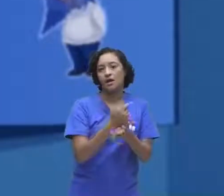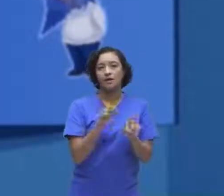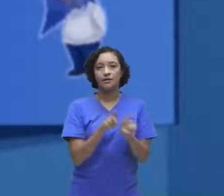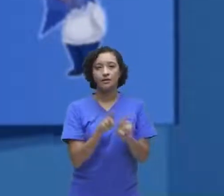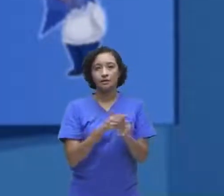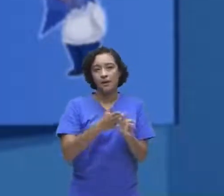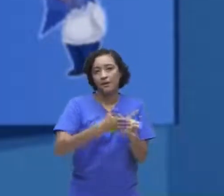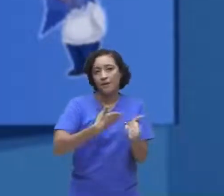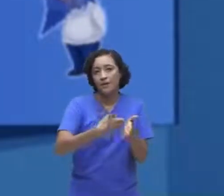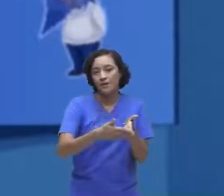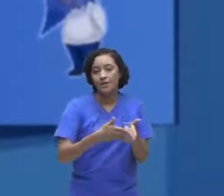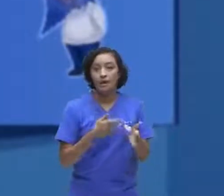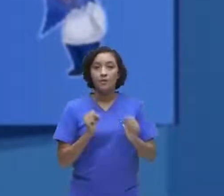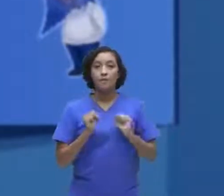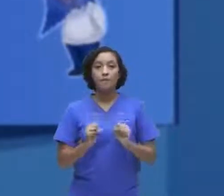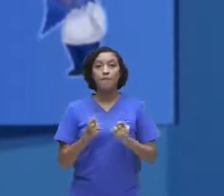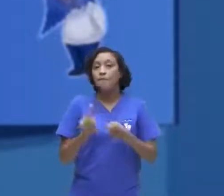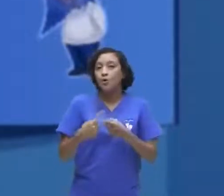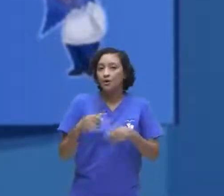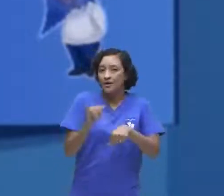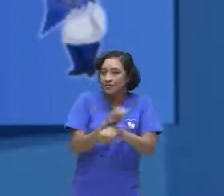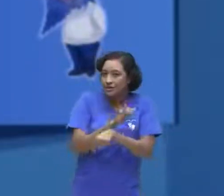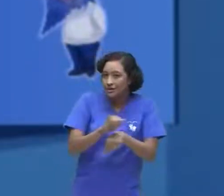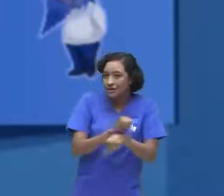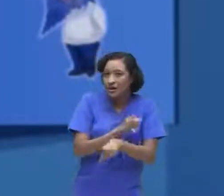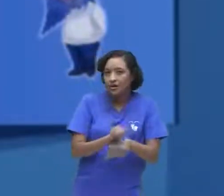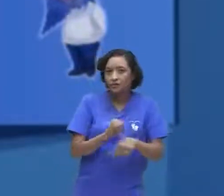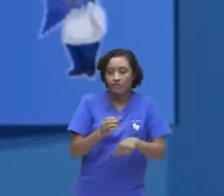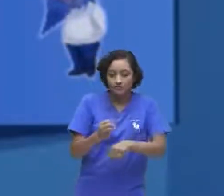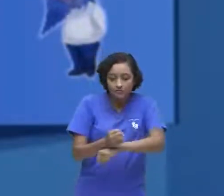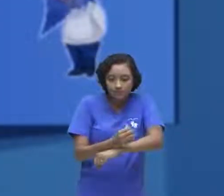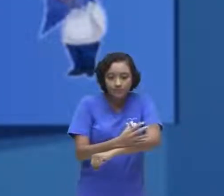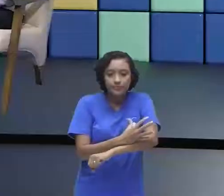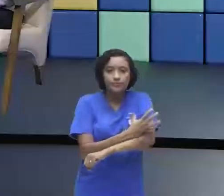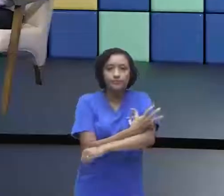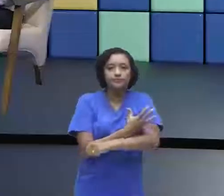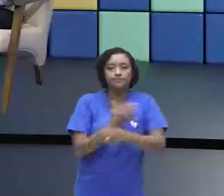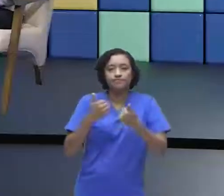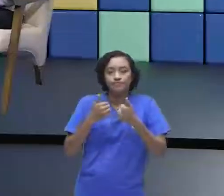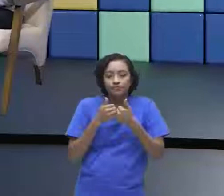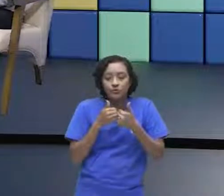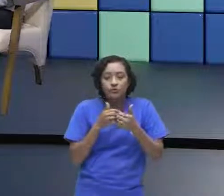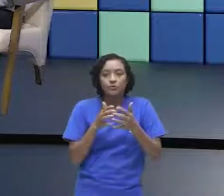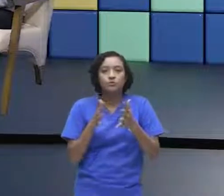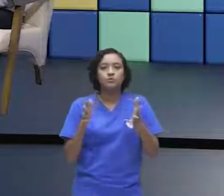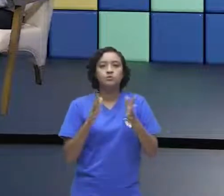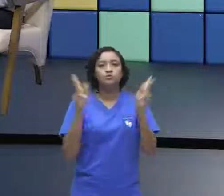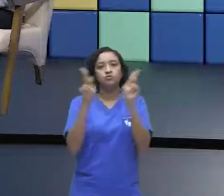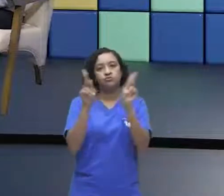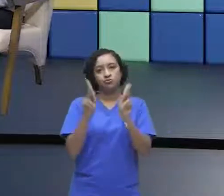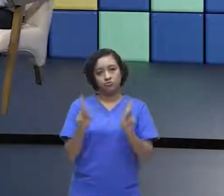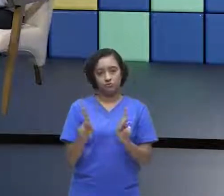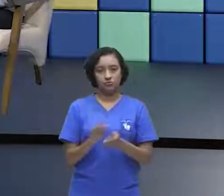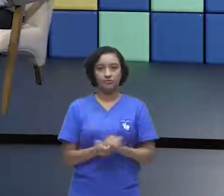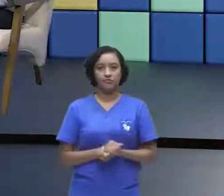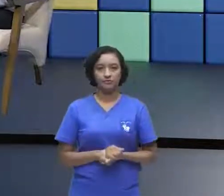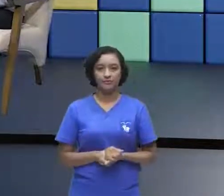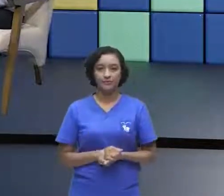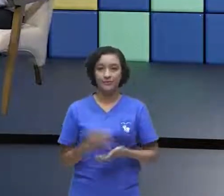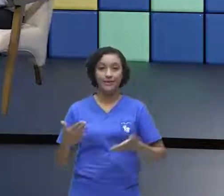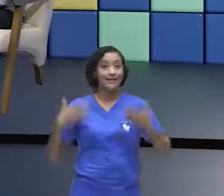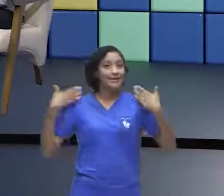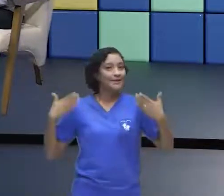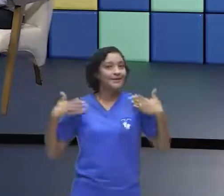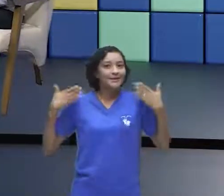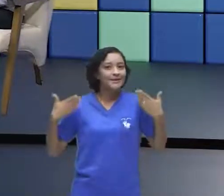vai expressar ali aquela emoção e vai botar para fora. Legal. E a alegria? E a alegria. Agora a gente tem